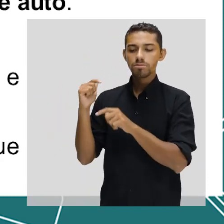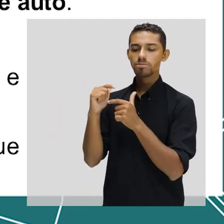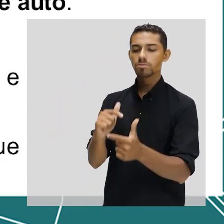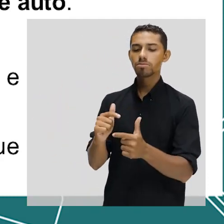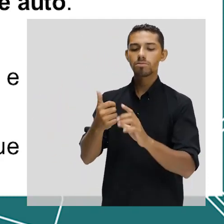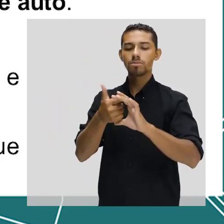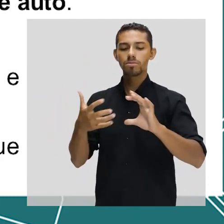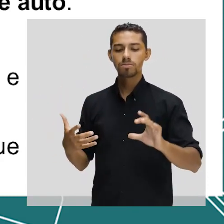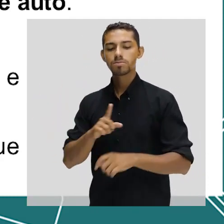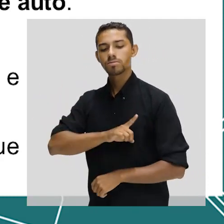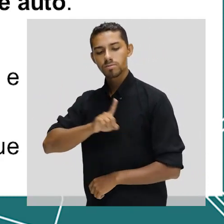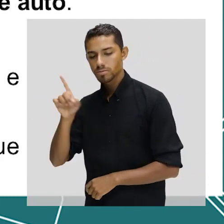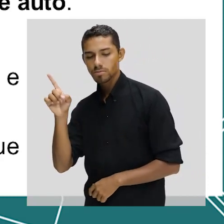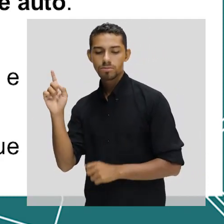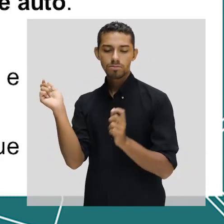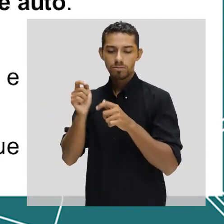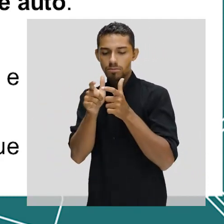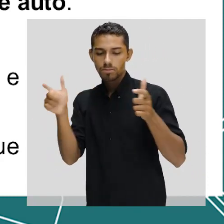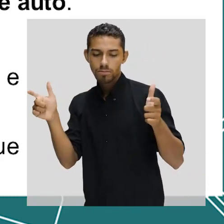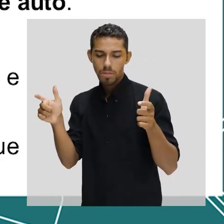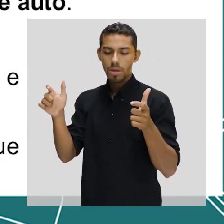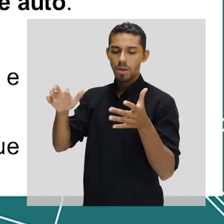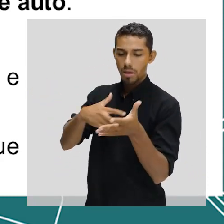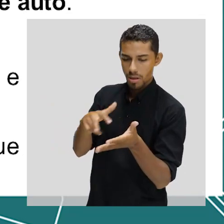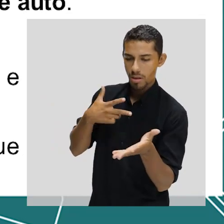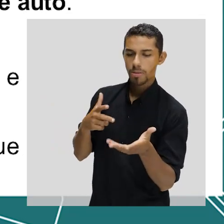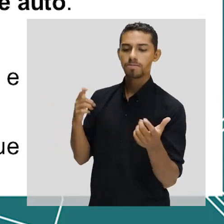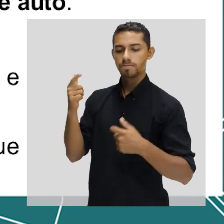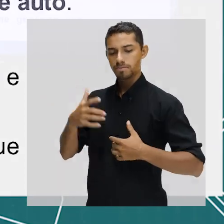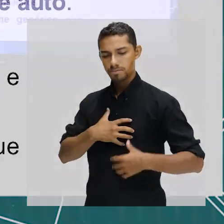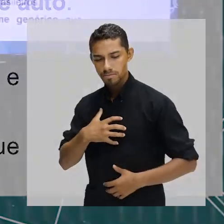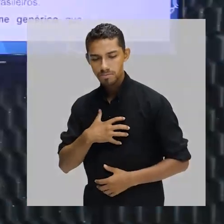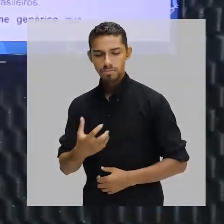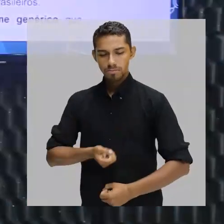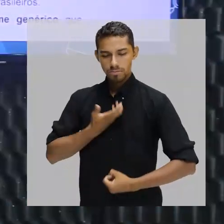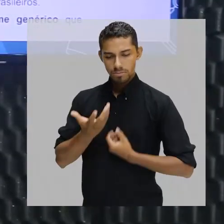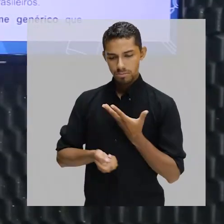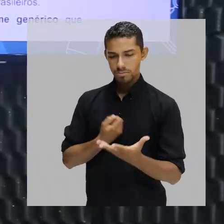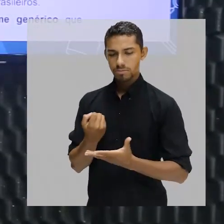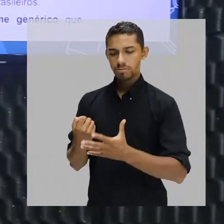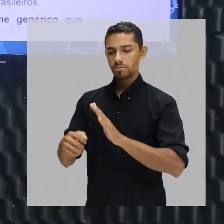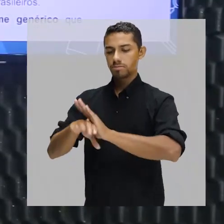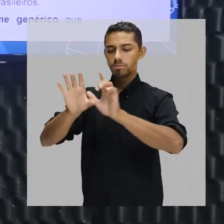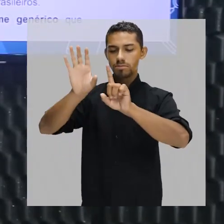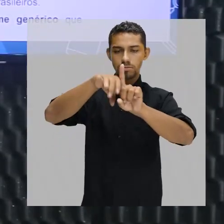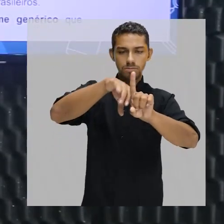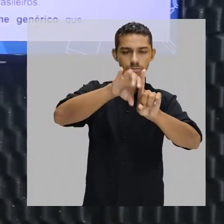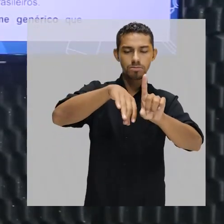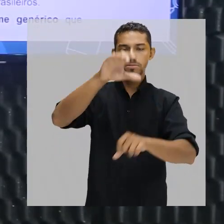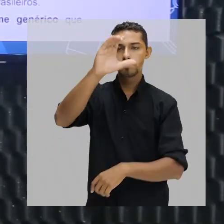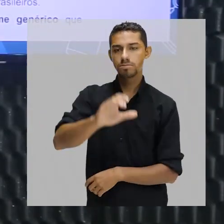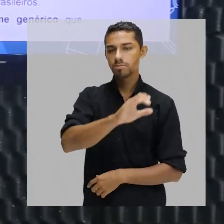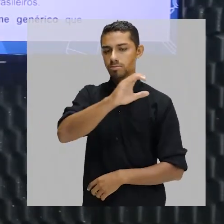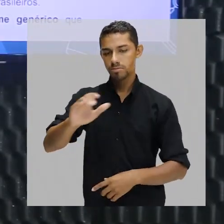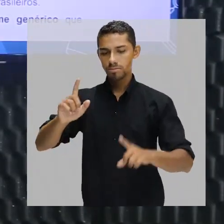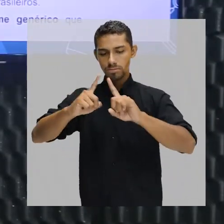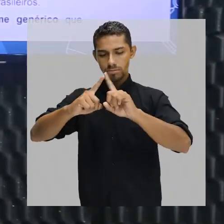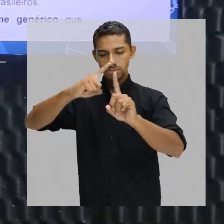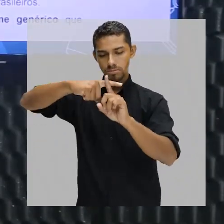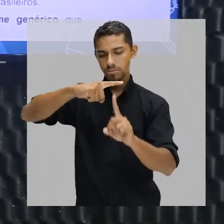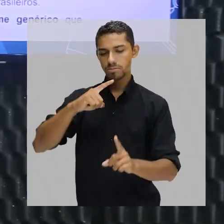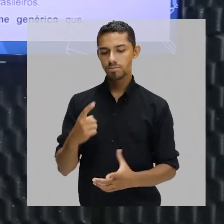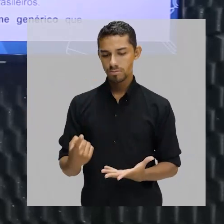grande parte das danças dramáticas estão ligadas diretamente ao calendário católico cristão brasileiro. Uma grande parte, não